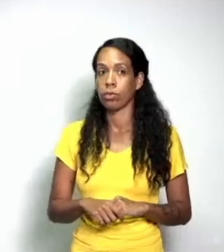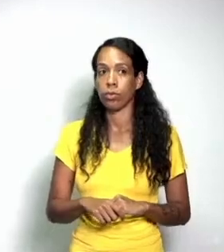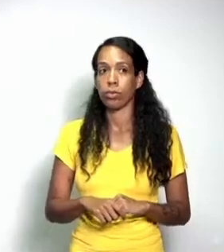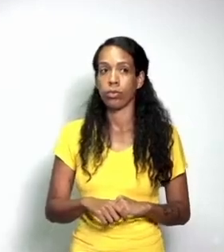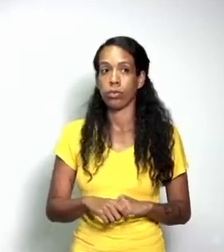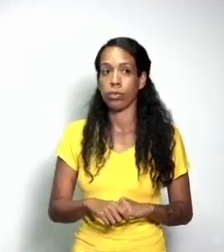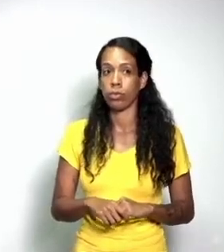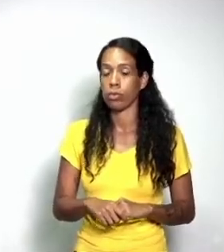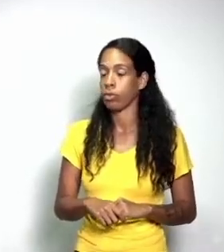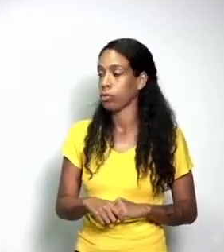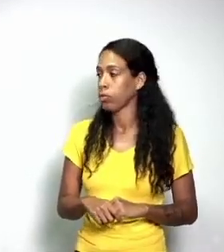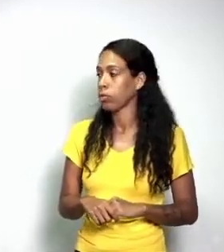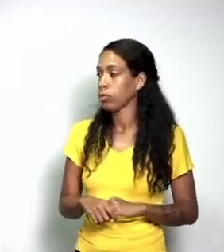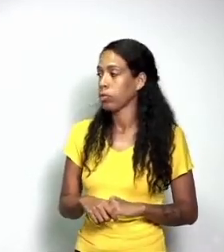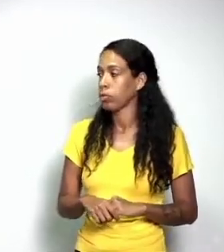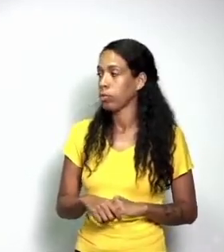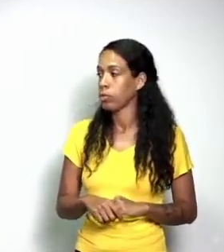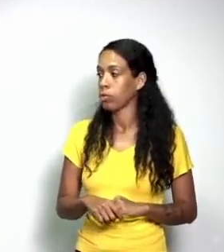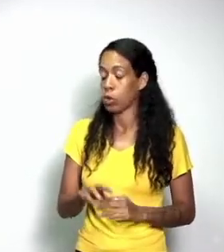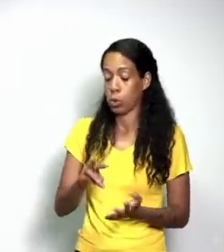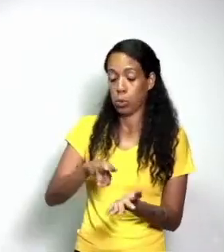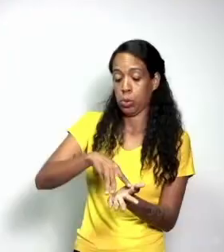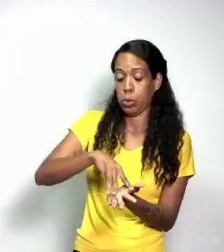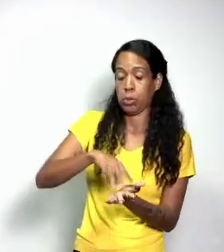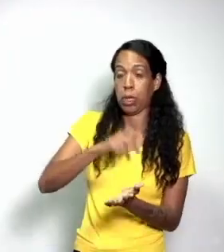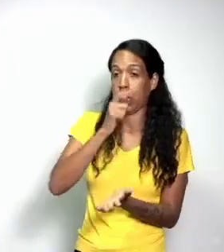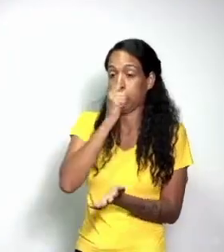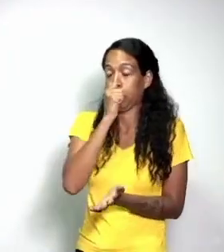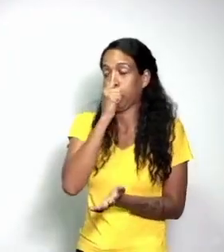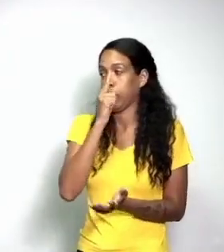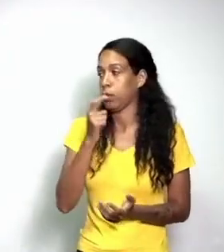Aí, no caso, o tripé aqui ele não está apertando.